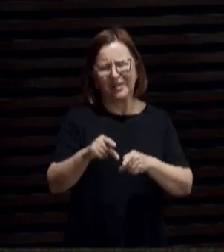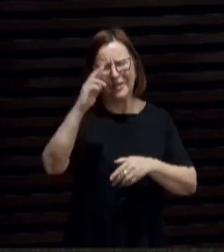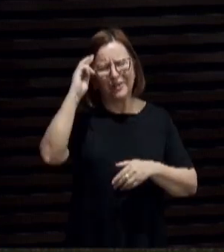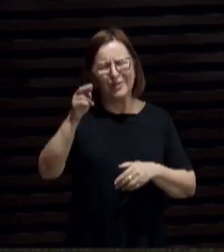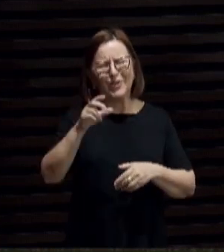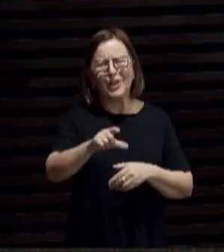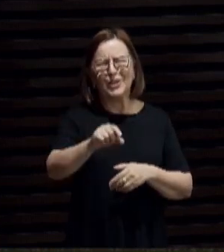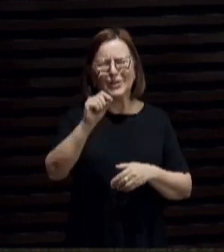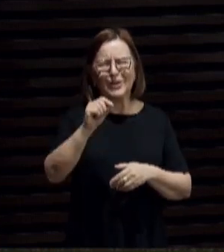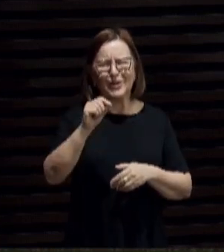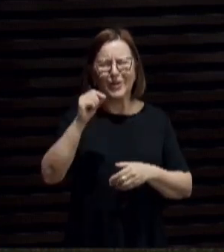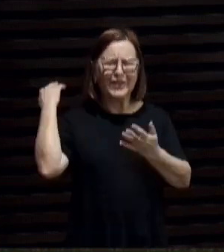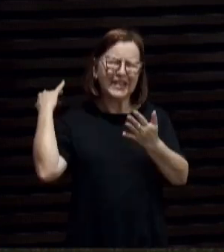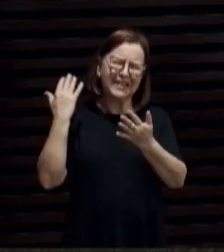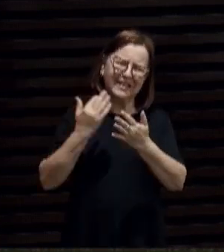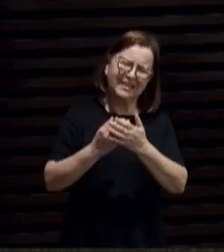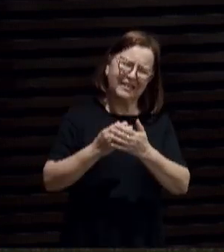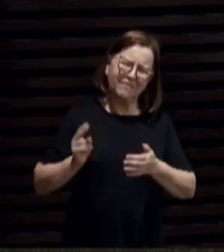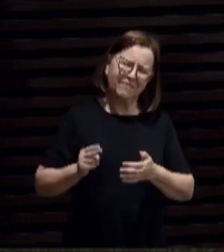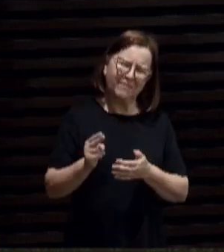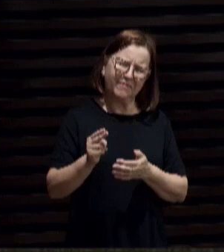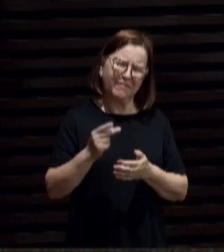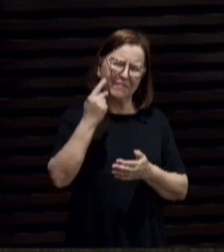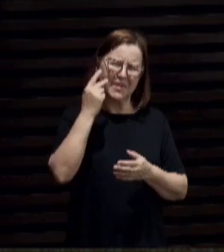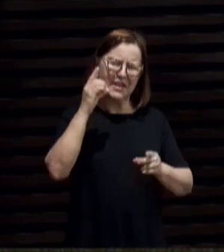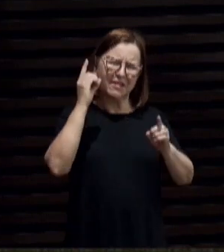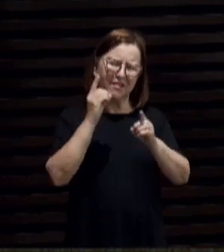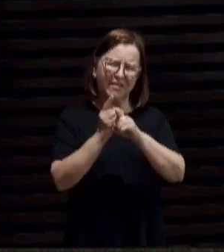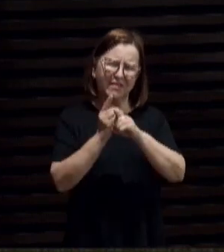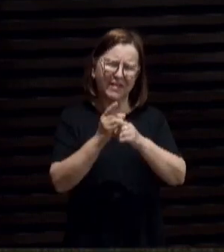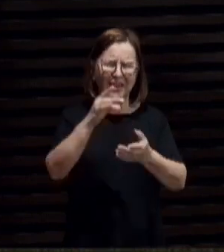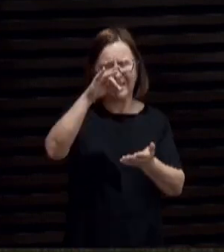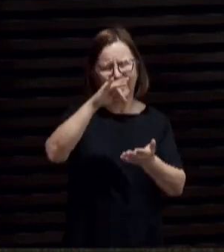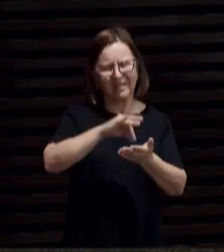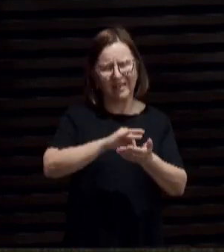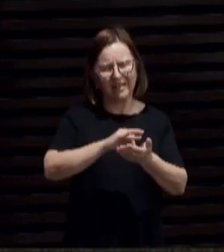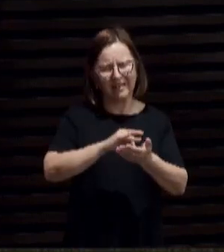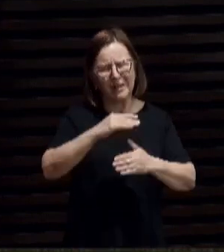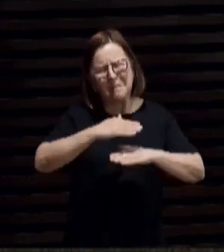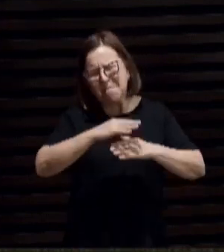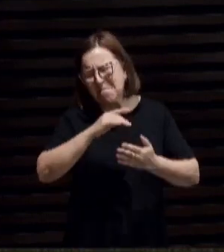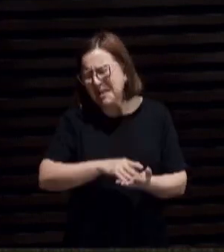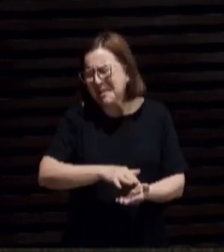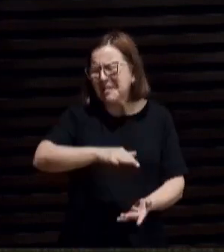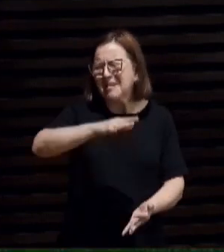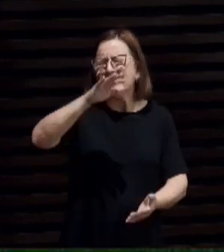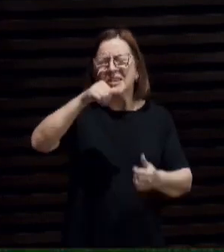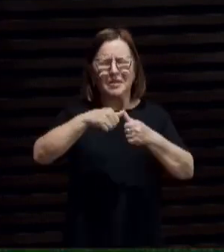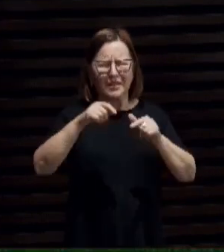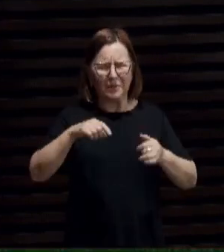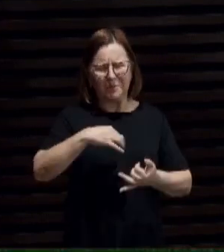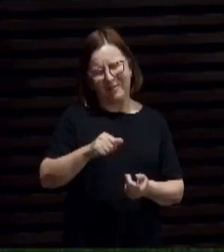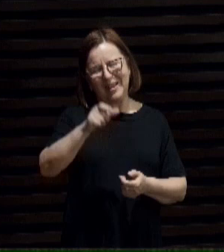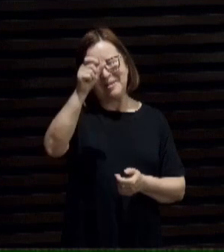eternidade, para que eles encontrem a realidade mais sublime deste mundo, a pessoa